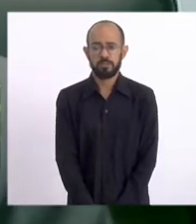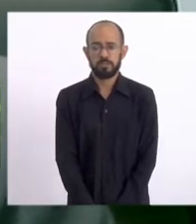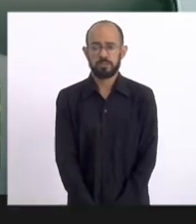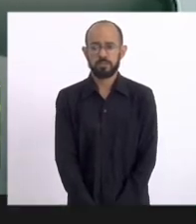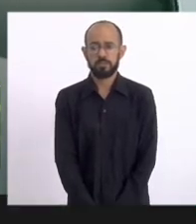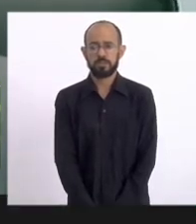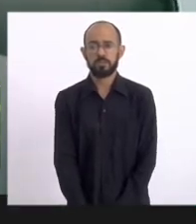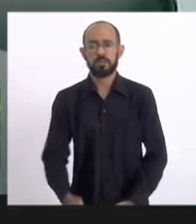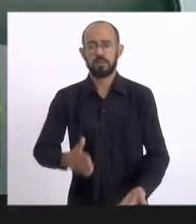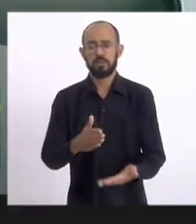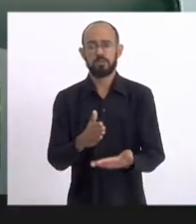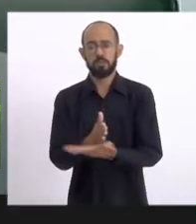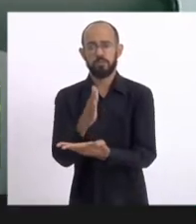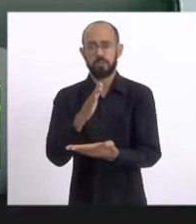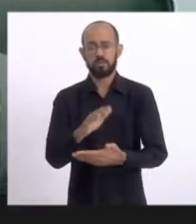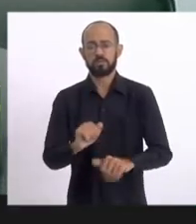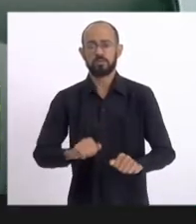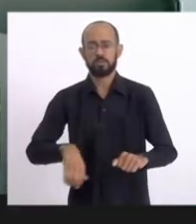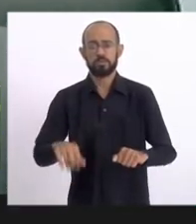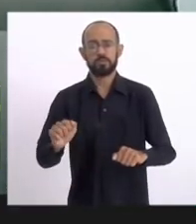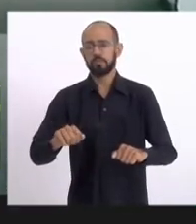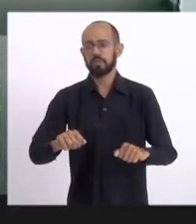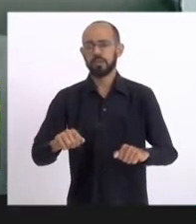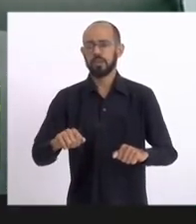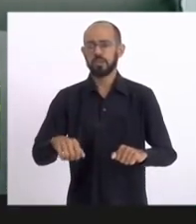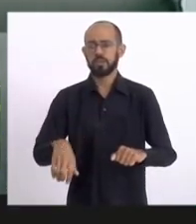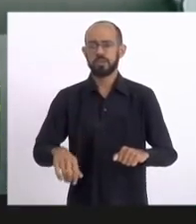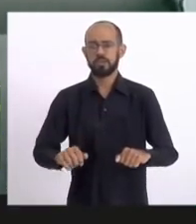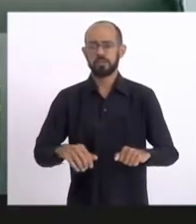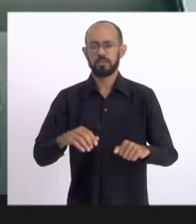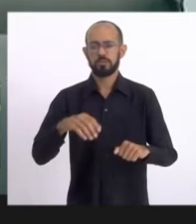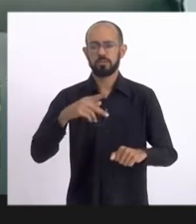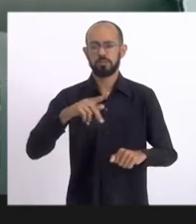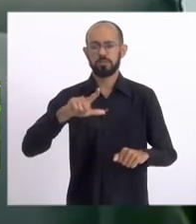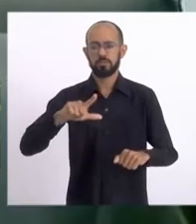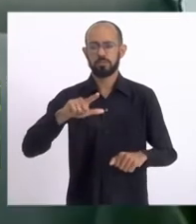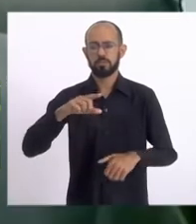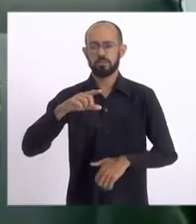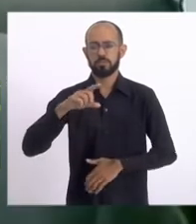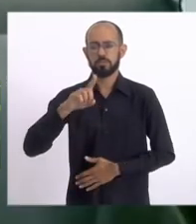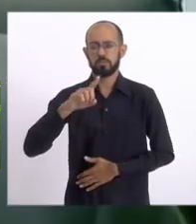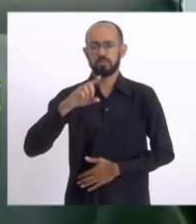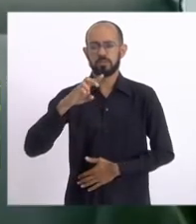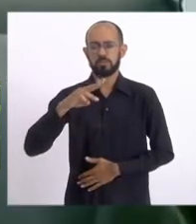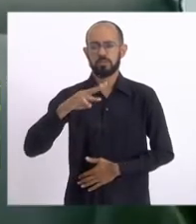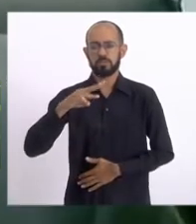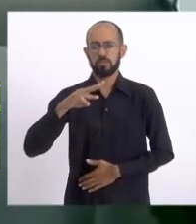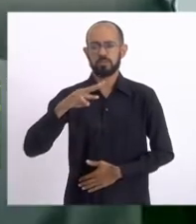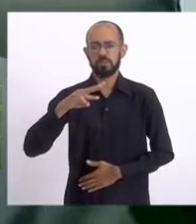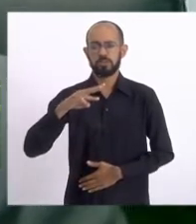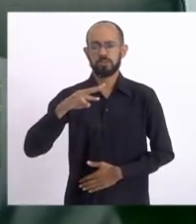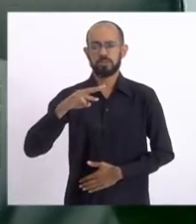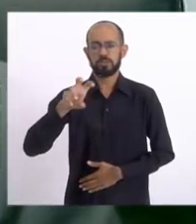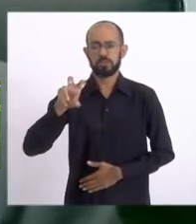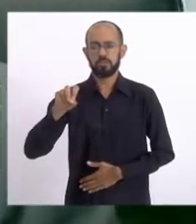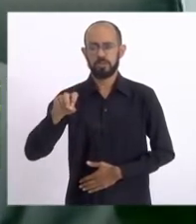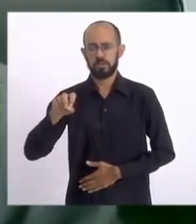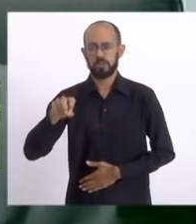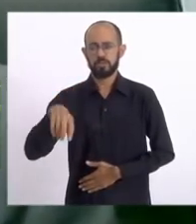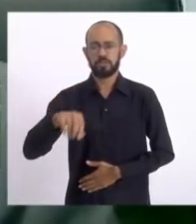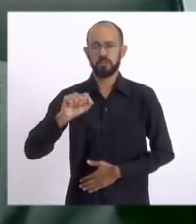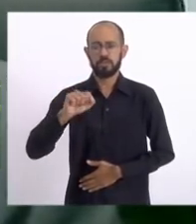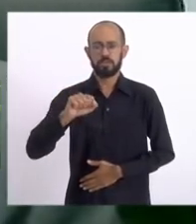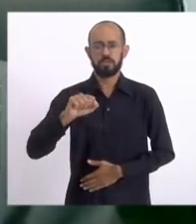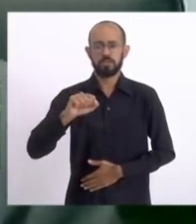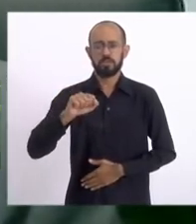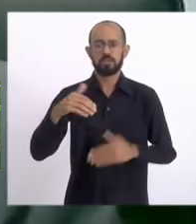Votação aprovada. 27. Projeto de lei 1350 de 2019, autoria do deputado Renato Zaca, parecer pela